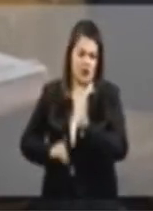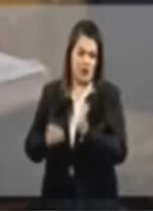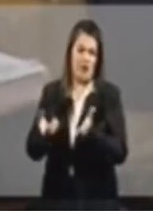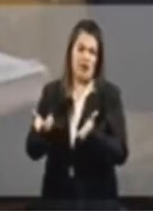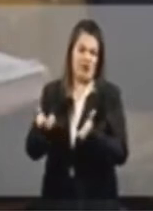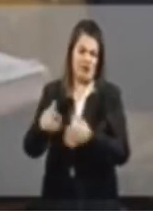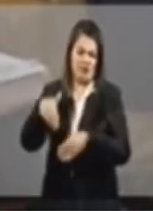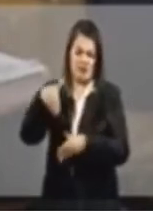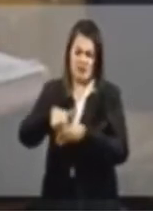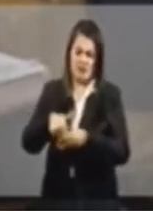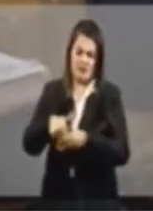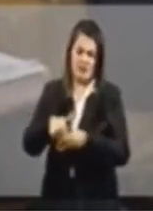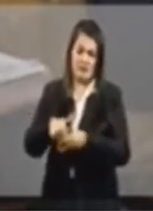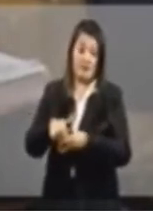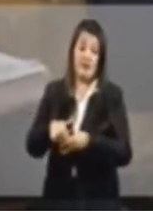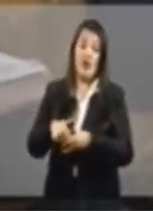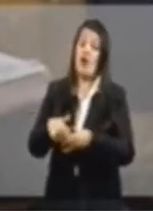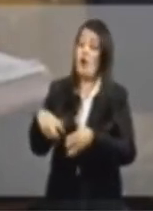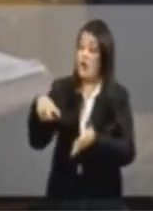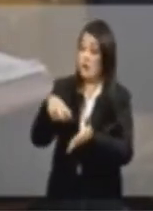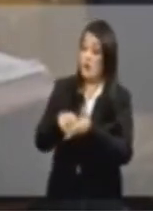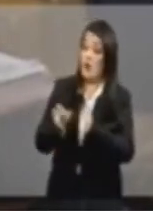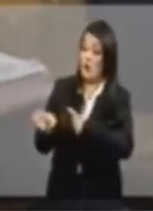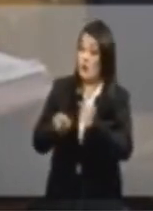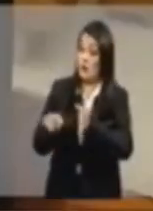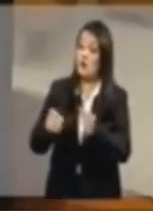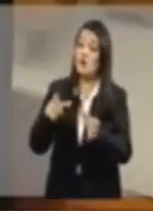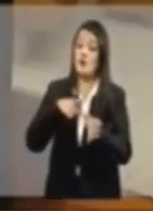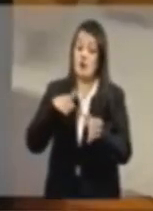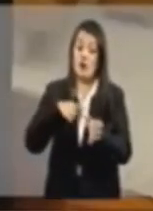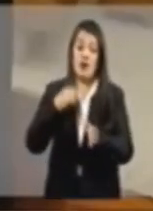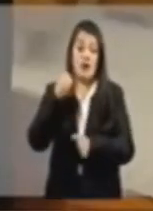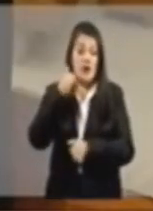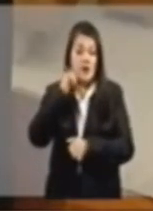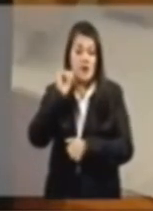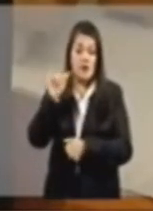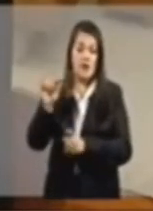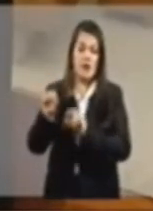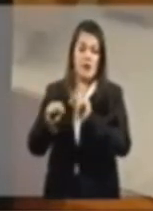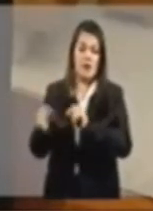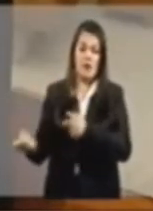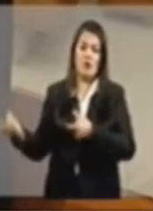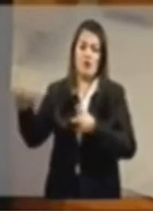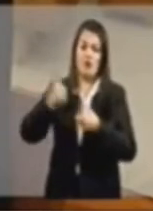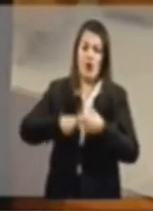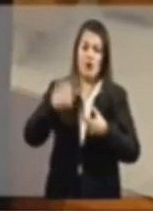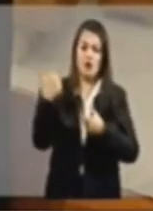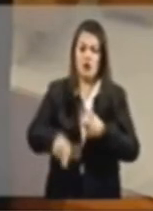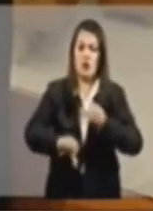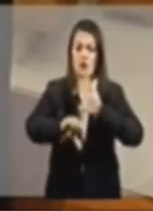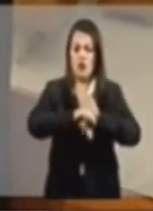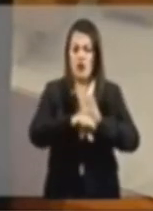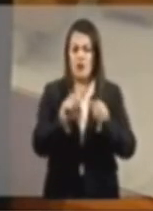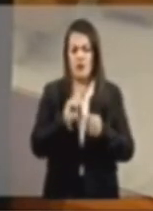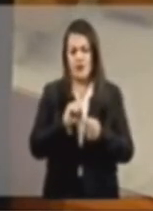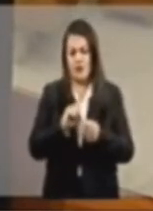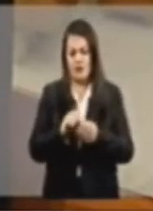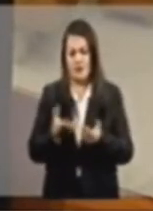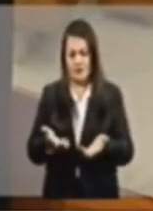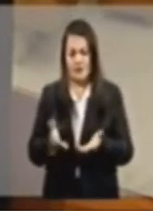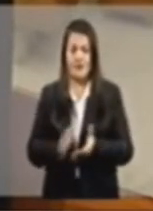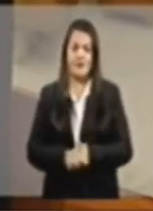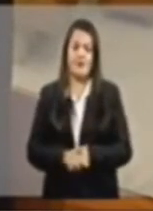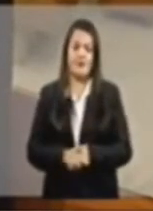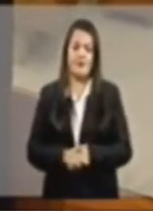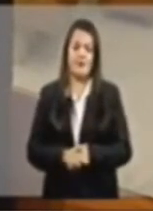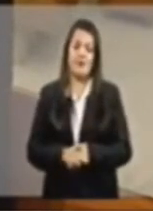fundamento ético claro evitar que o indivíduo reproduzida a prática criminosa e reduzir ao máximo o